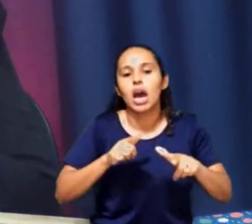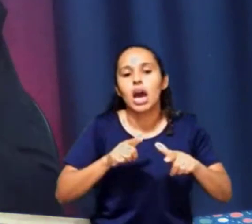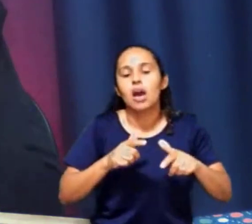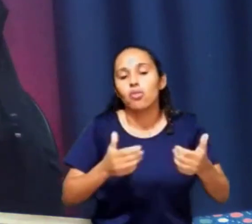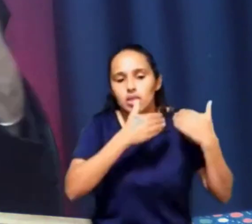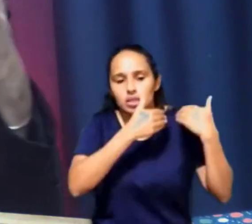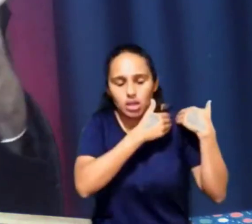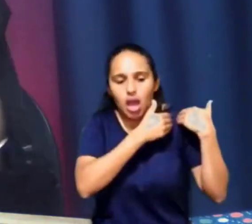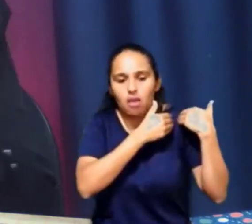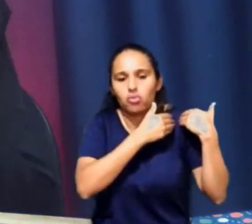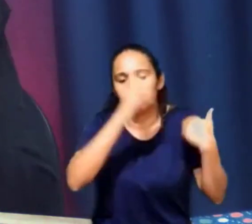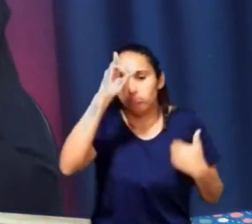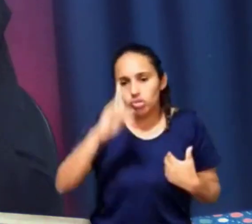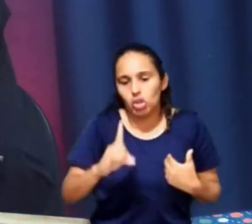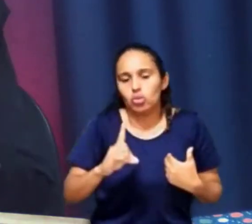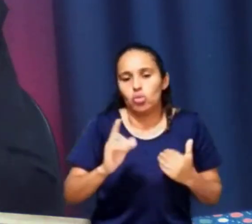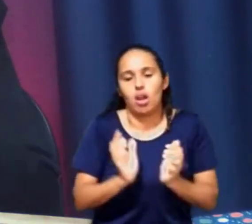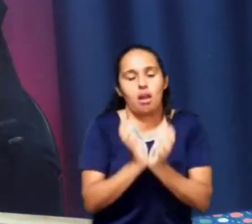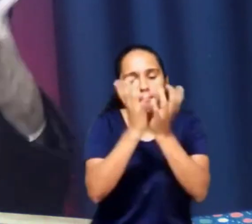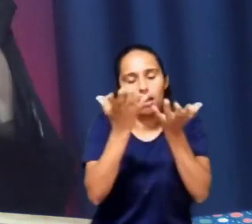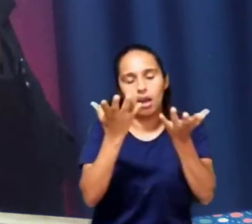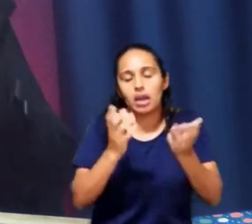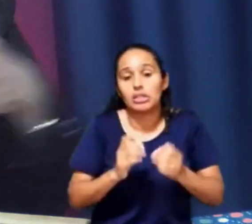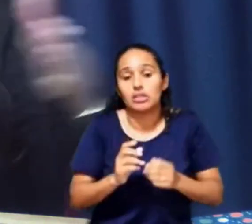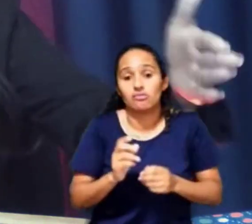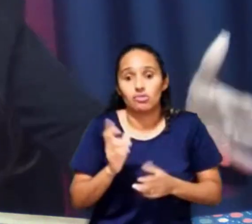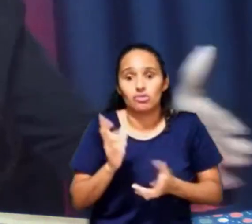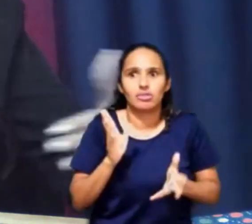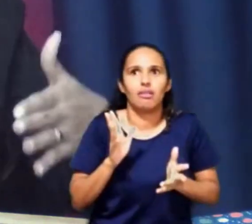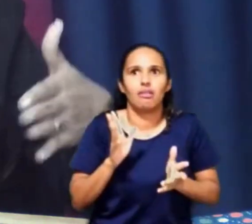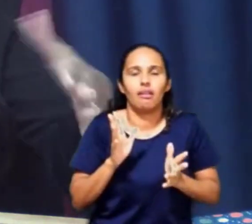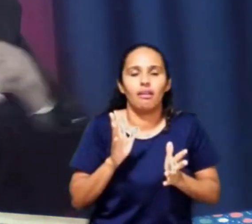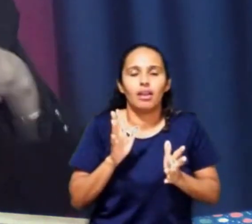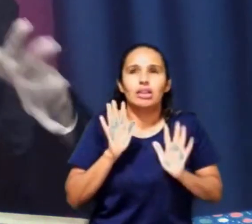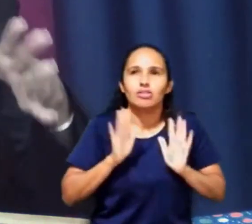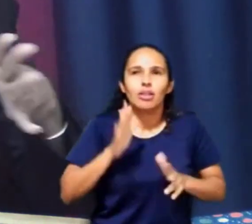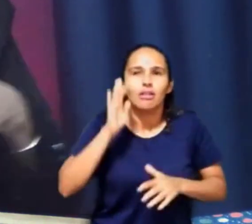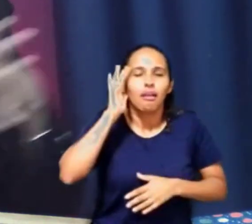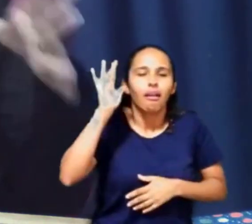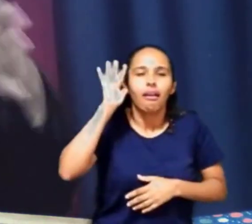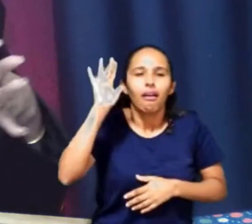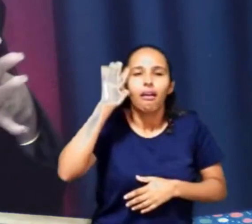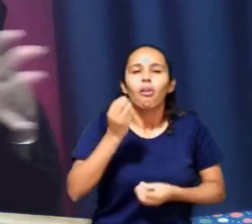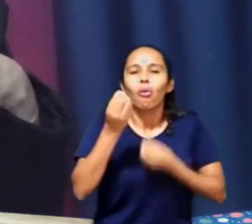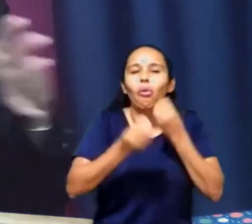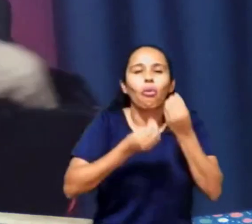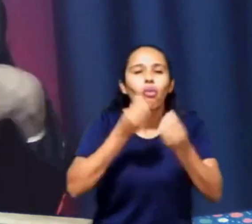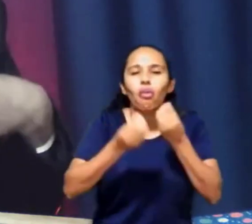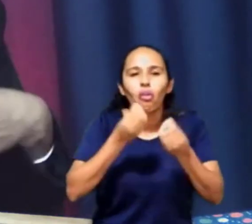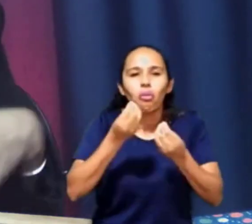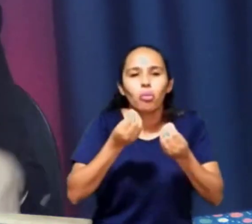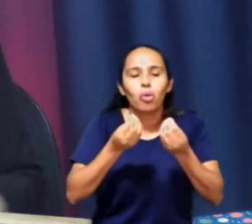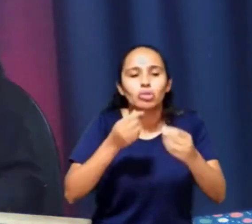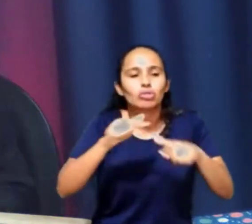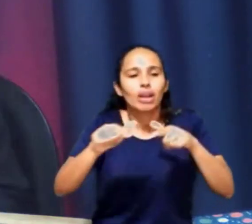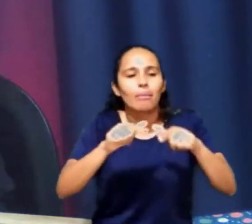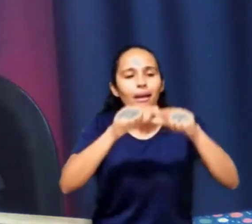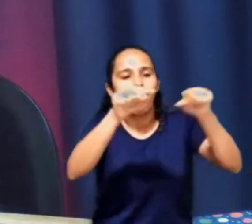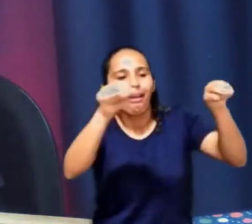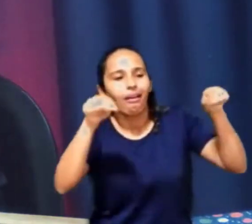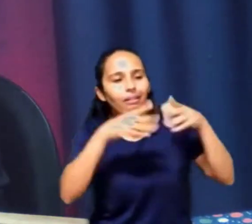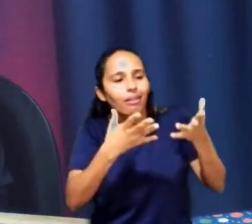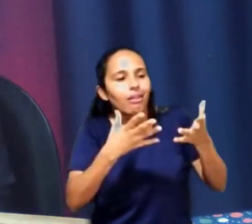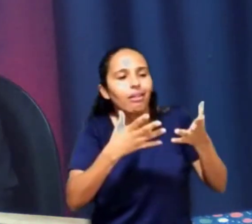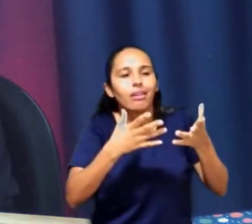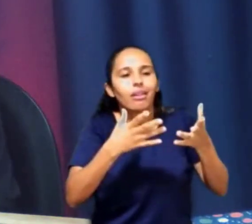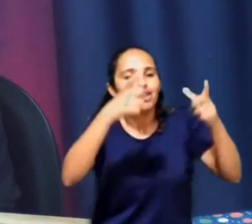você começa já a imaginar como que eu posso fazer nesse quadrado, que eu posso, né, como que eu posso mudar para aumentar. E foi que a gente